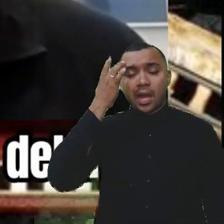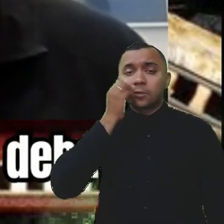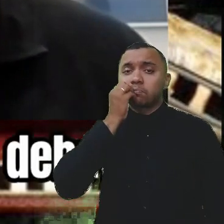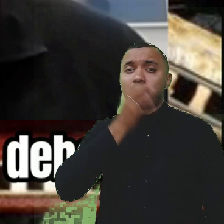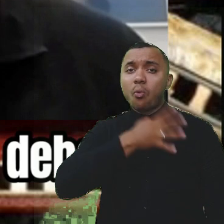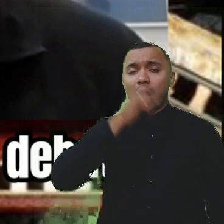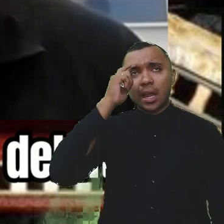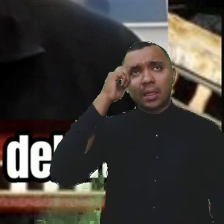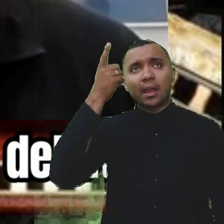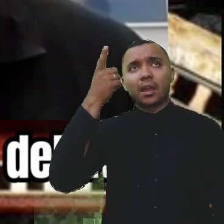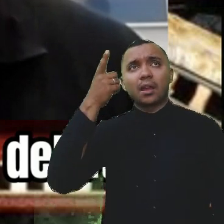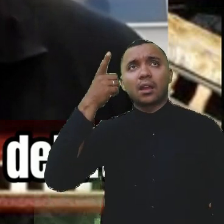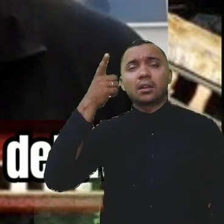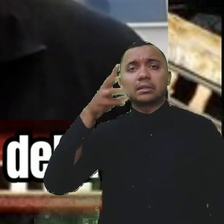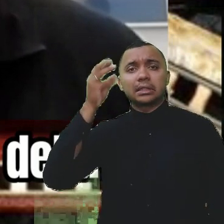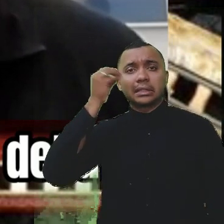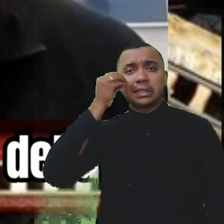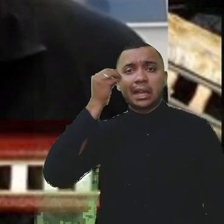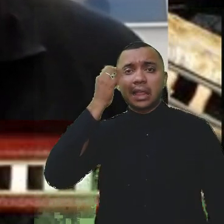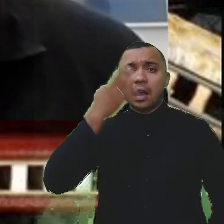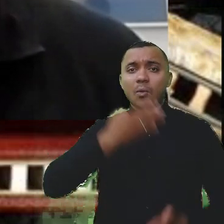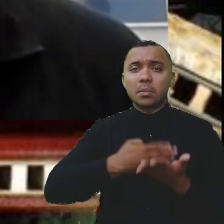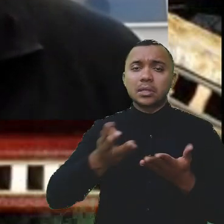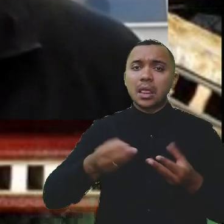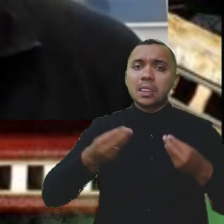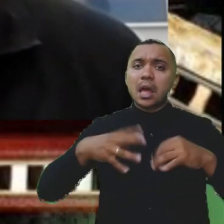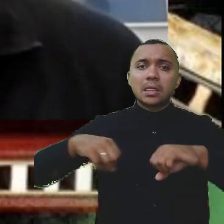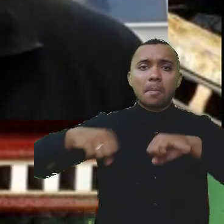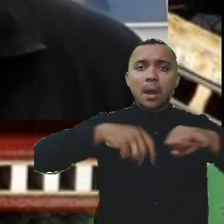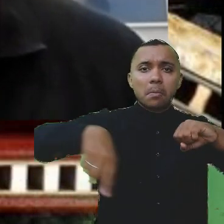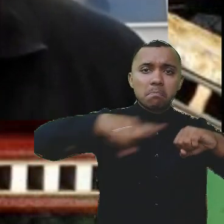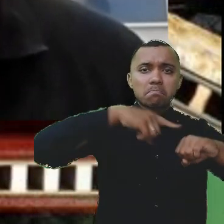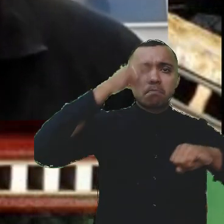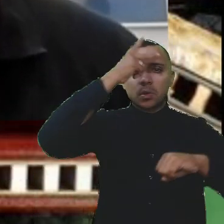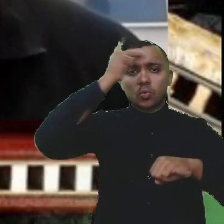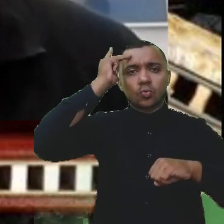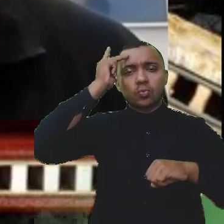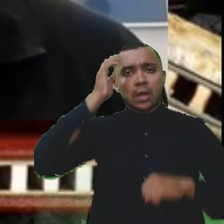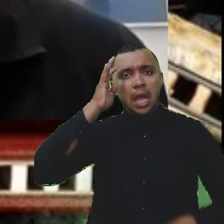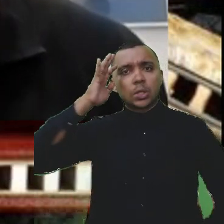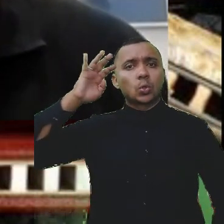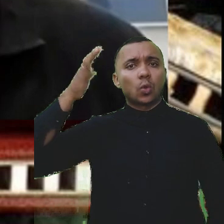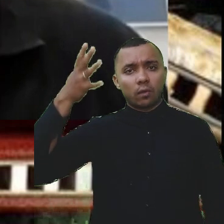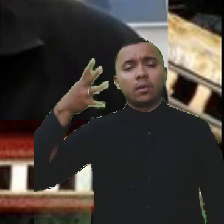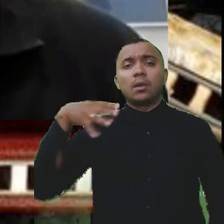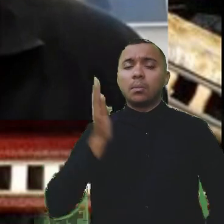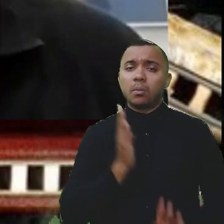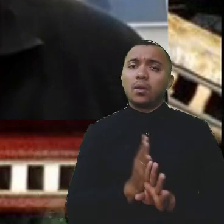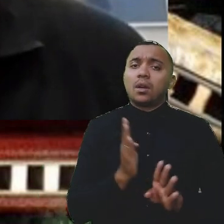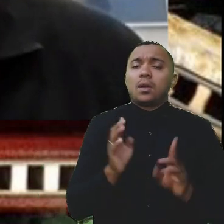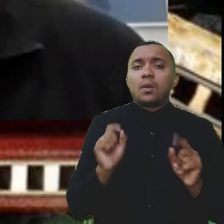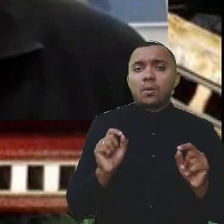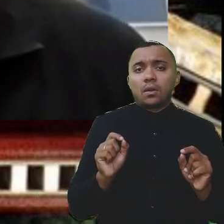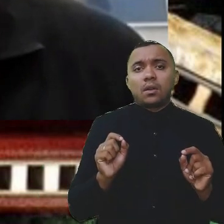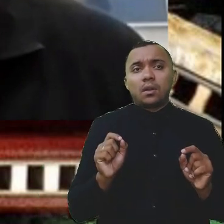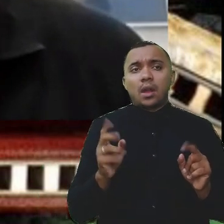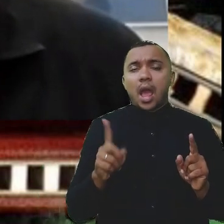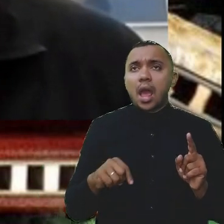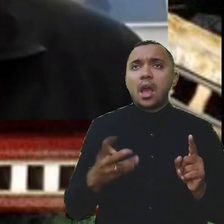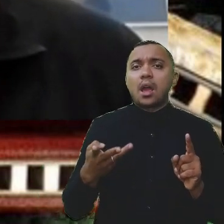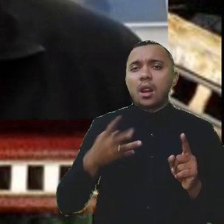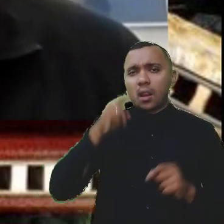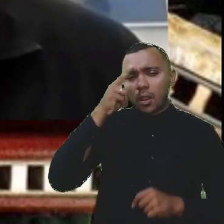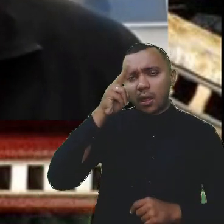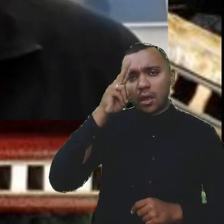ou pelo menos colocar no campo do debate, para se tratar desse tipo de relação, que é uma relação, da forma que você